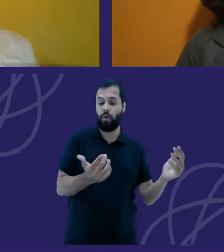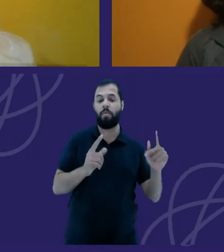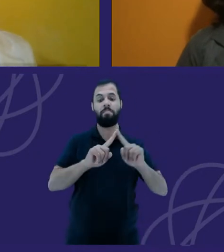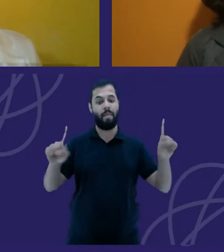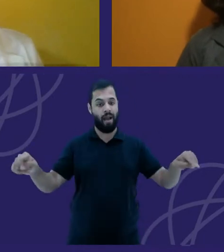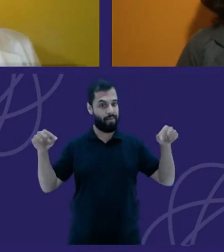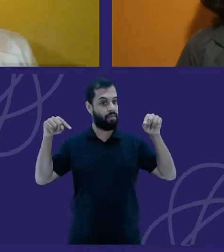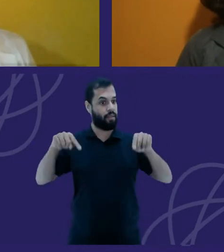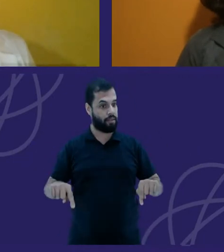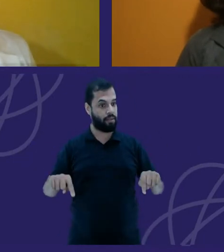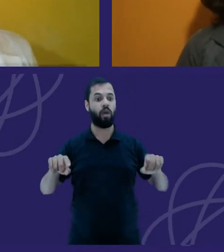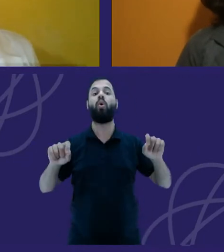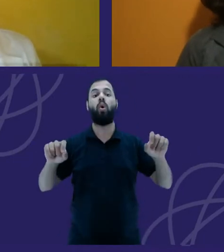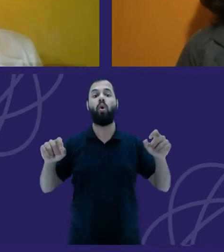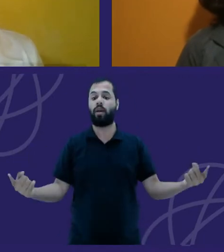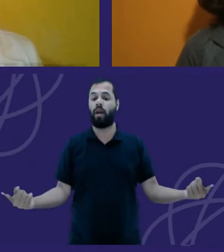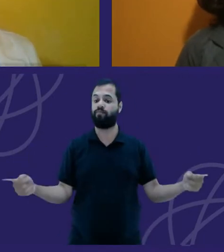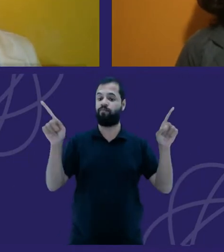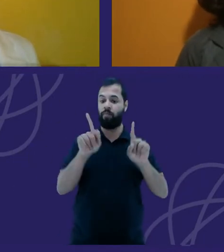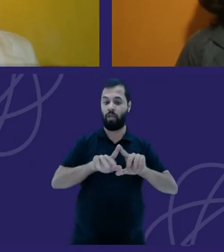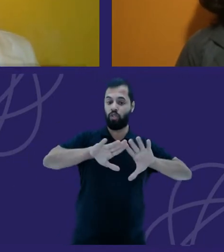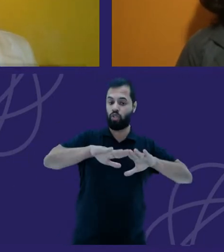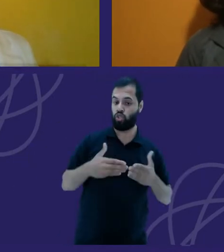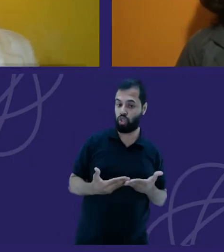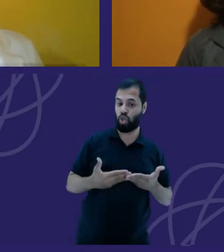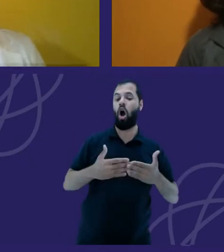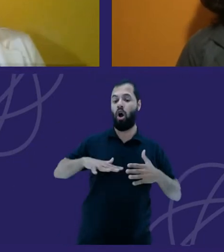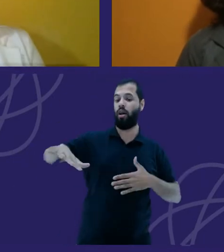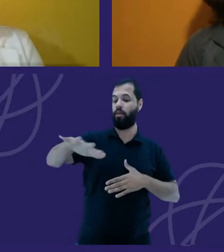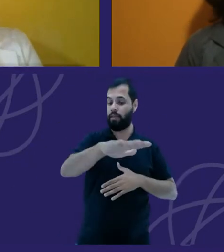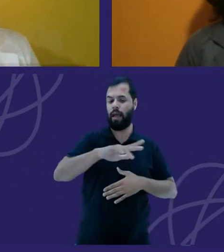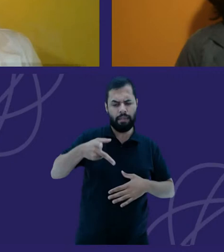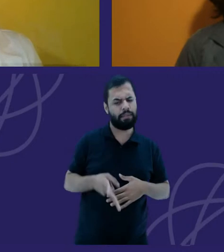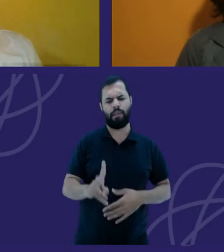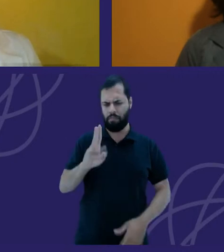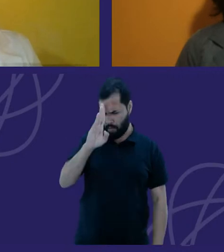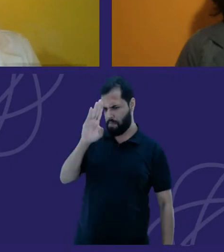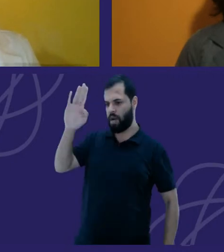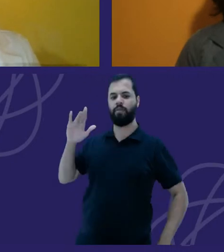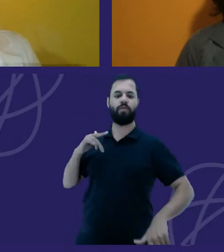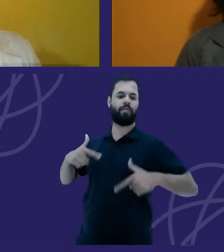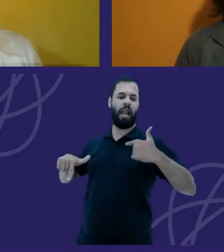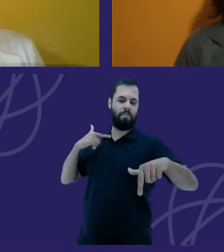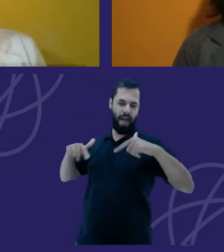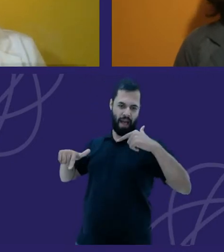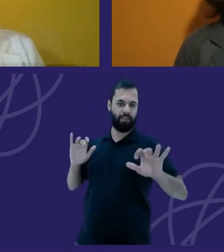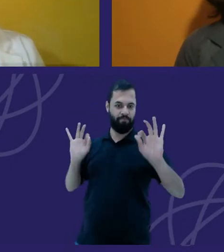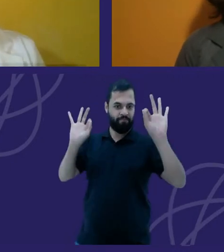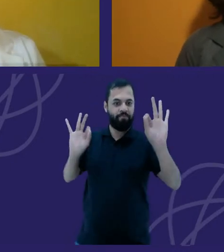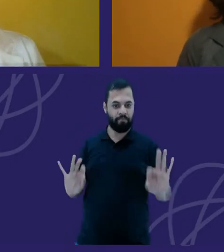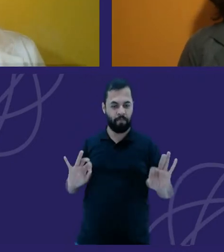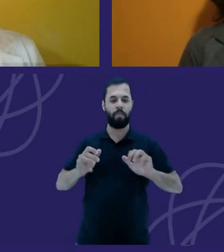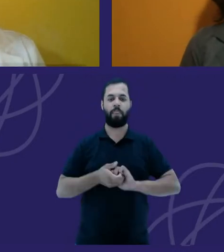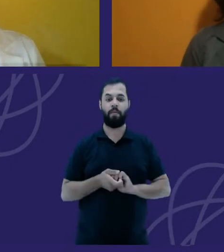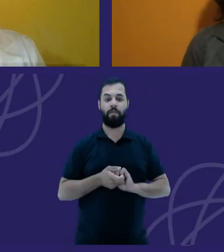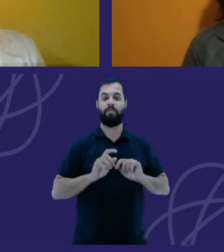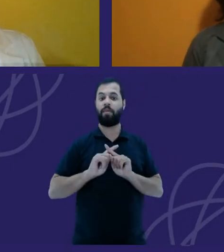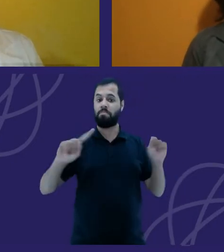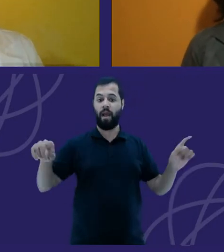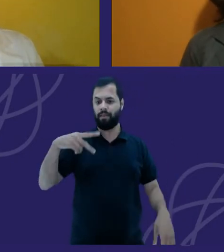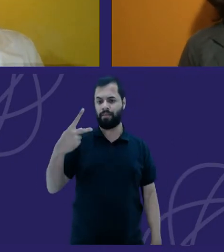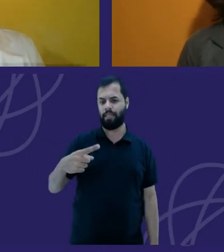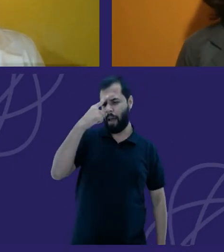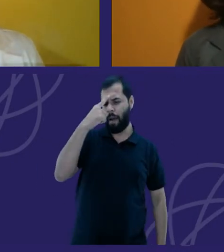com as escolas do território sempre foi nossa prioridade. Isso mesmo, Pri. Mas a Semana Nacional não é